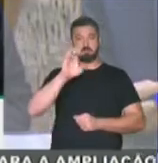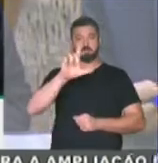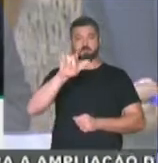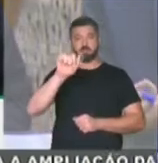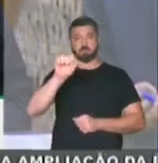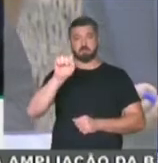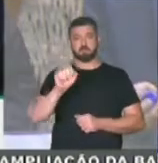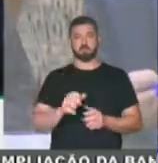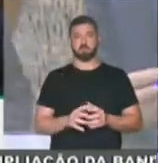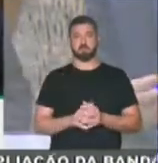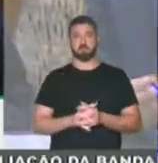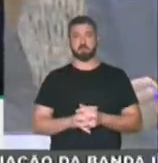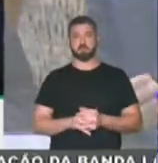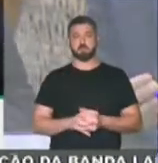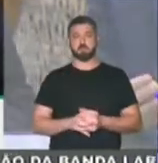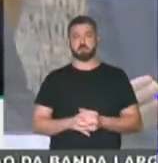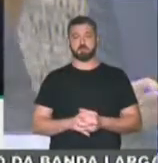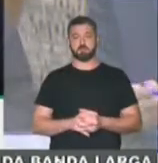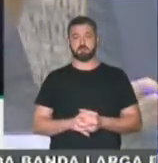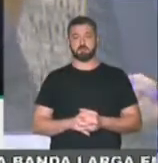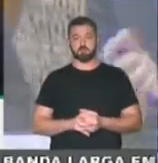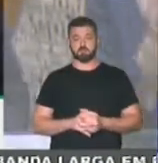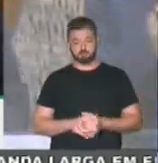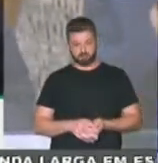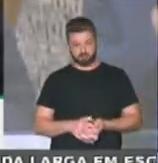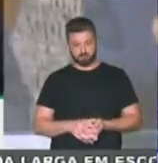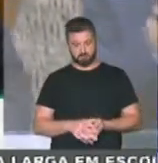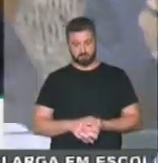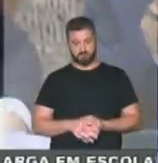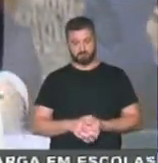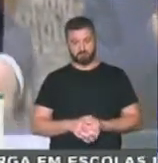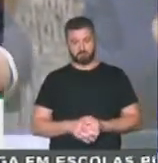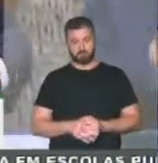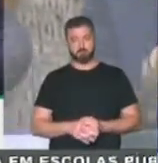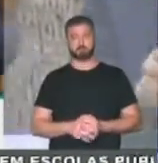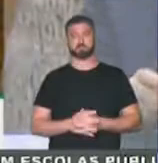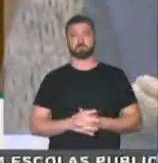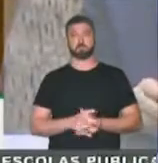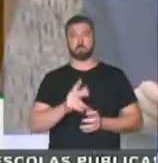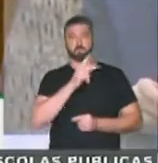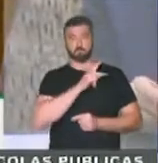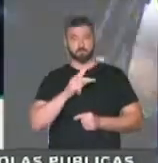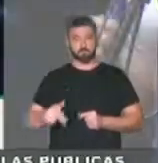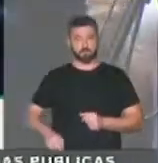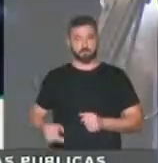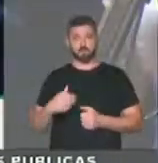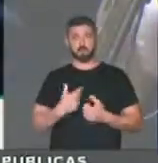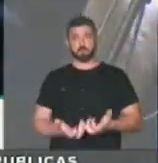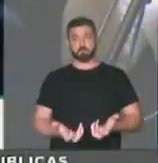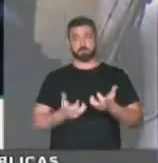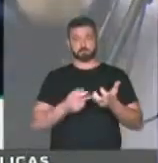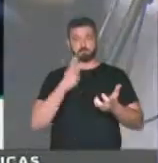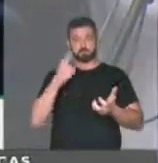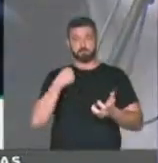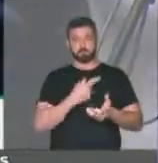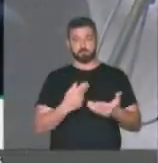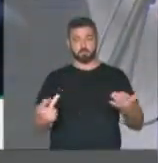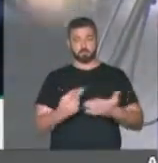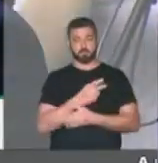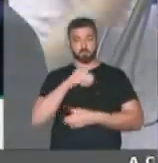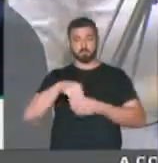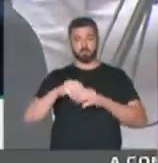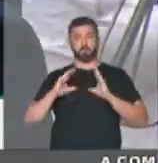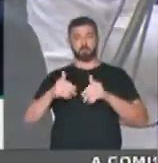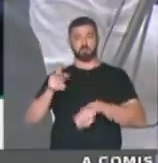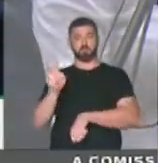Dias. Estou numa ordem de... Presidente, eu queria aqui registrar uma situação que nós estamos vivendo na